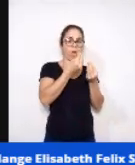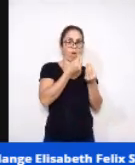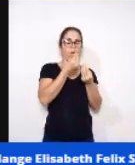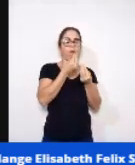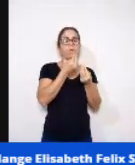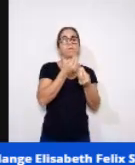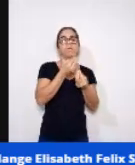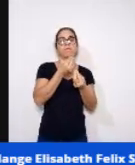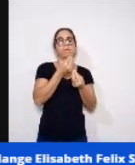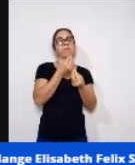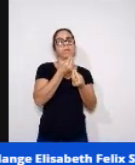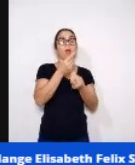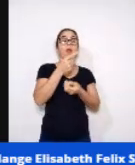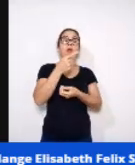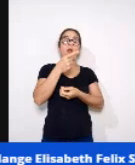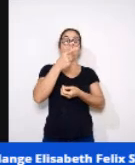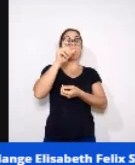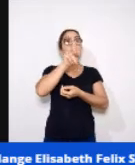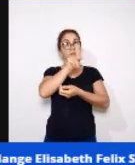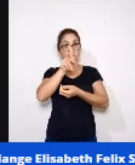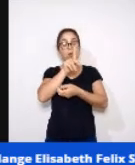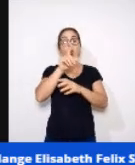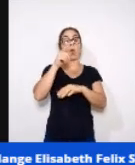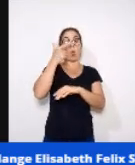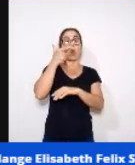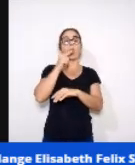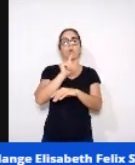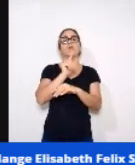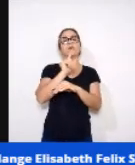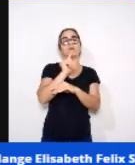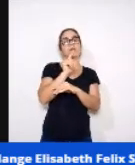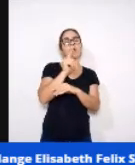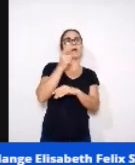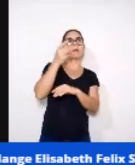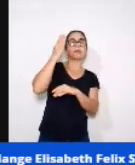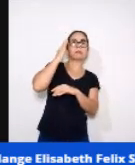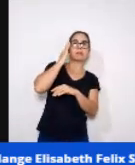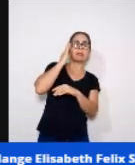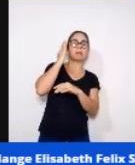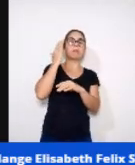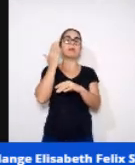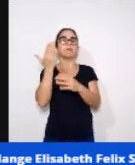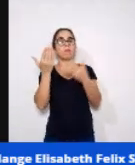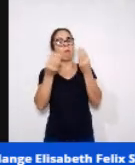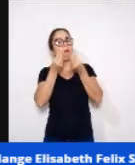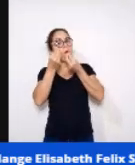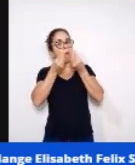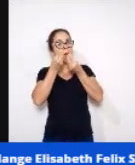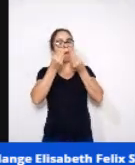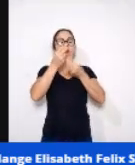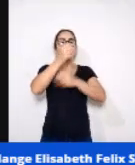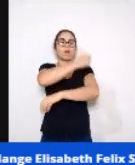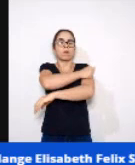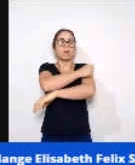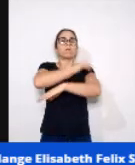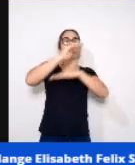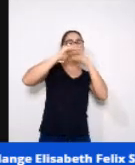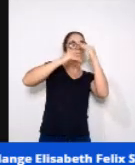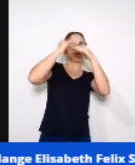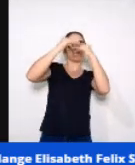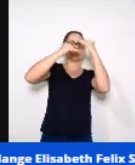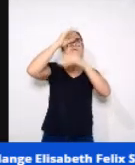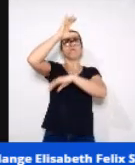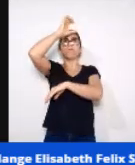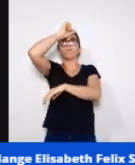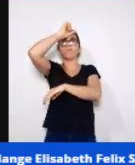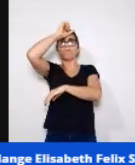que o seu aluno está chamando e como o seu aluno está desenvolvendo essa atividade, perdão. Tá?